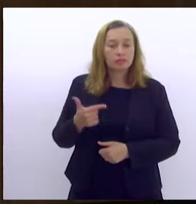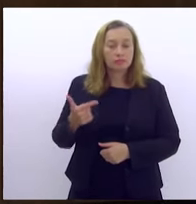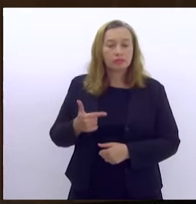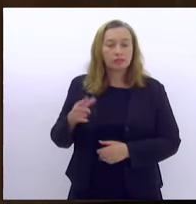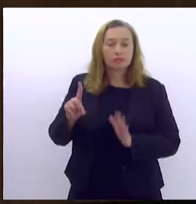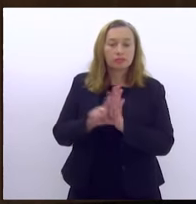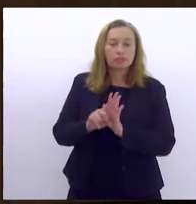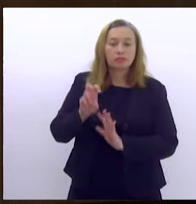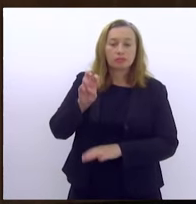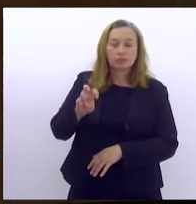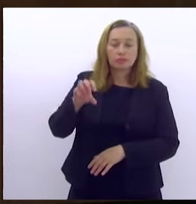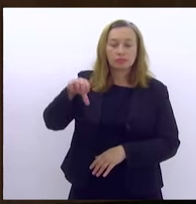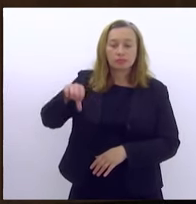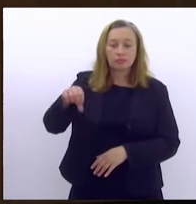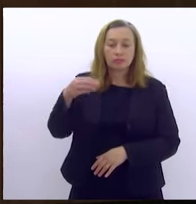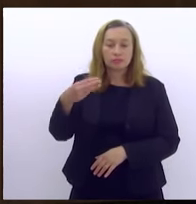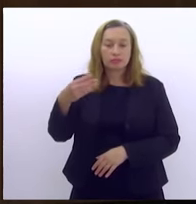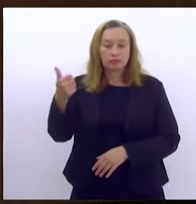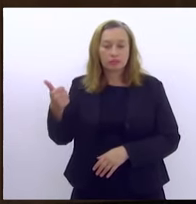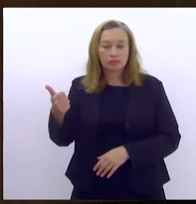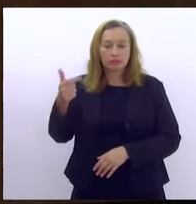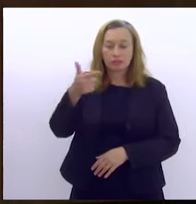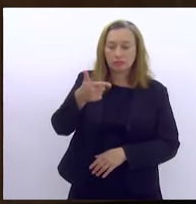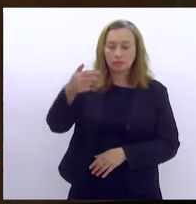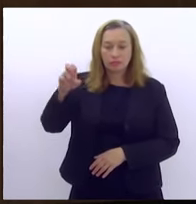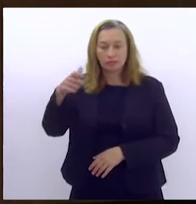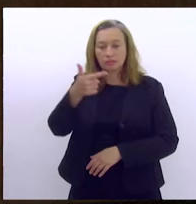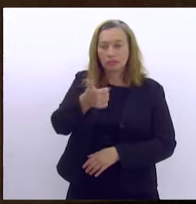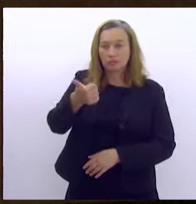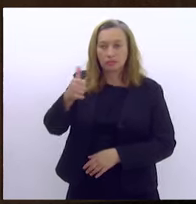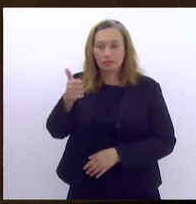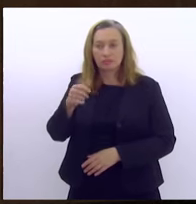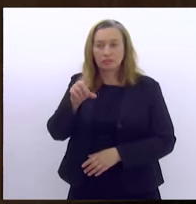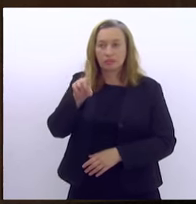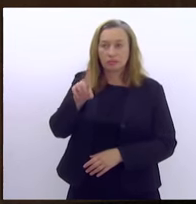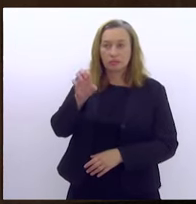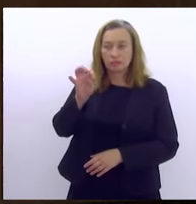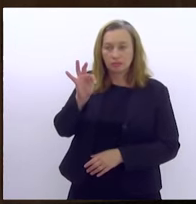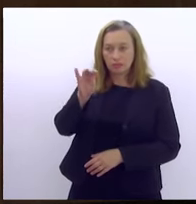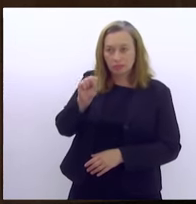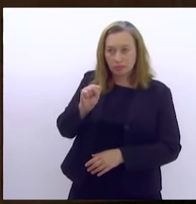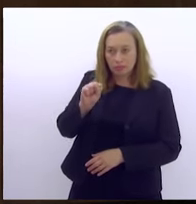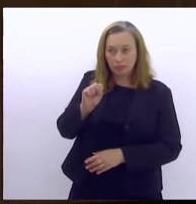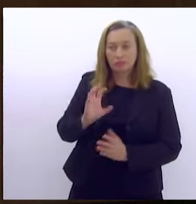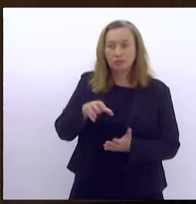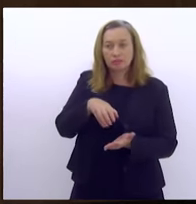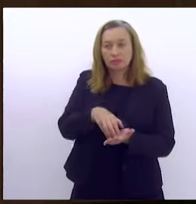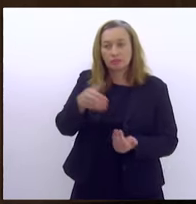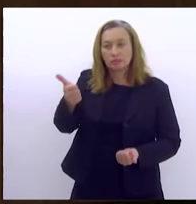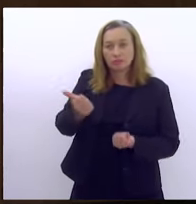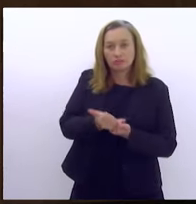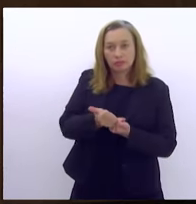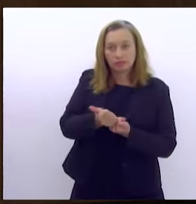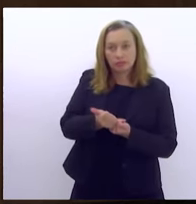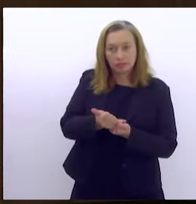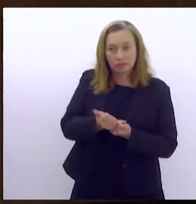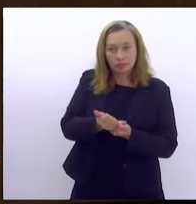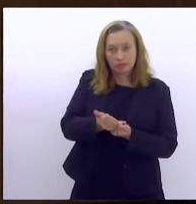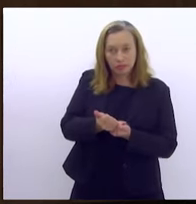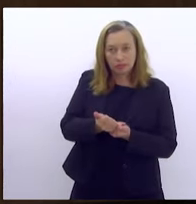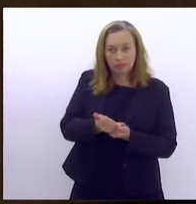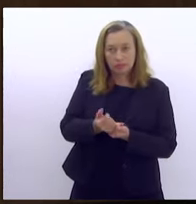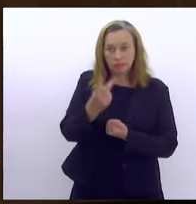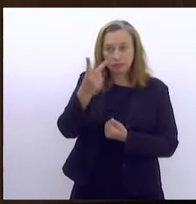Lei 5937/2011, onde a DECRADES-PCD poderá contar com um centro de serviço de apoio composto de servidores habilitados